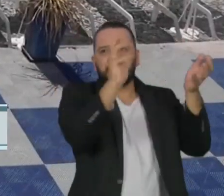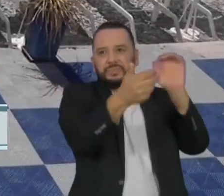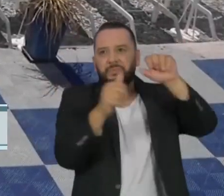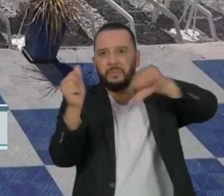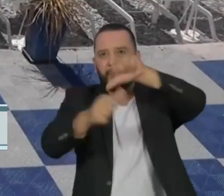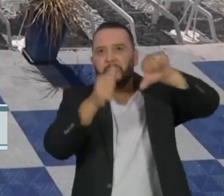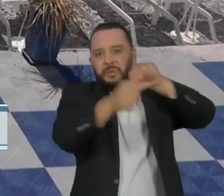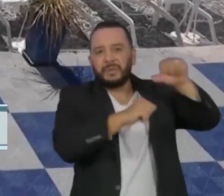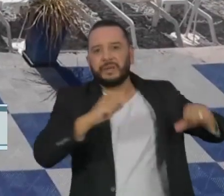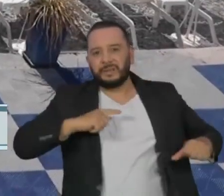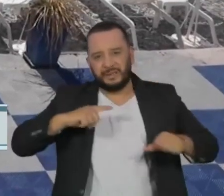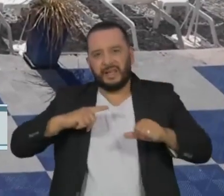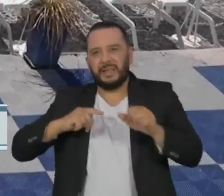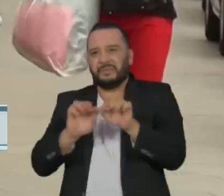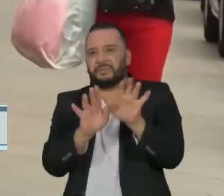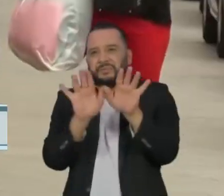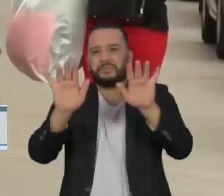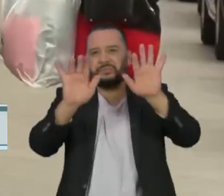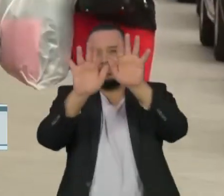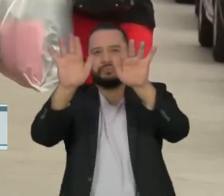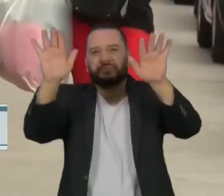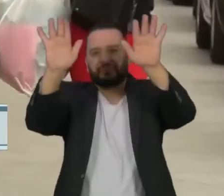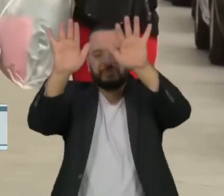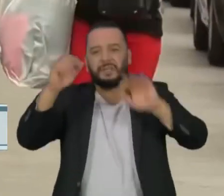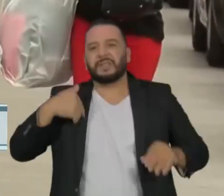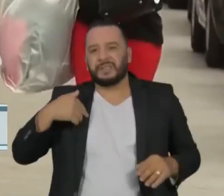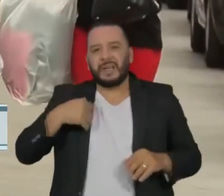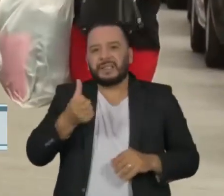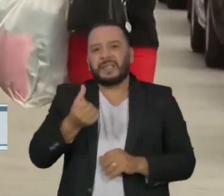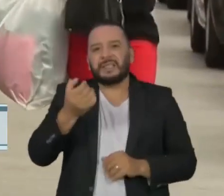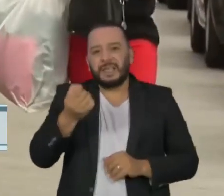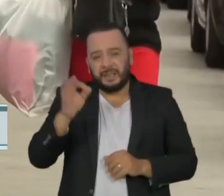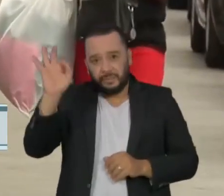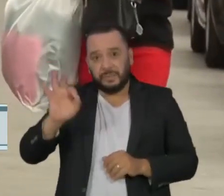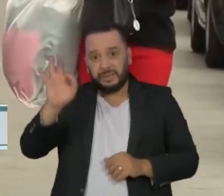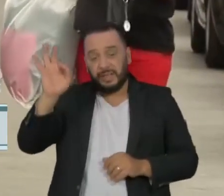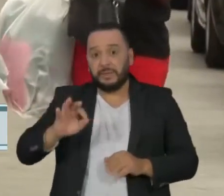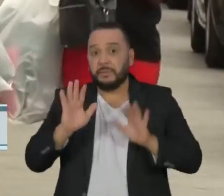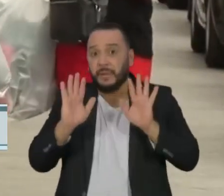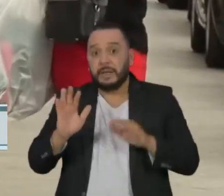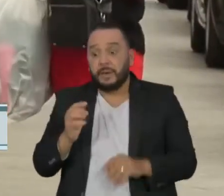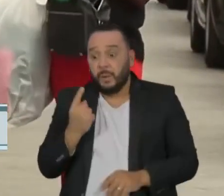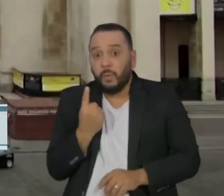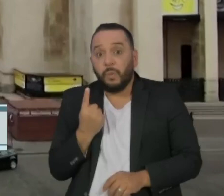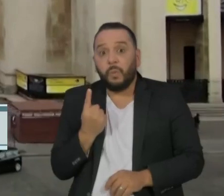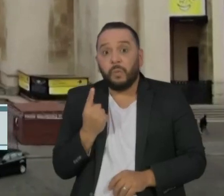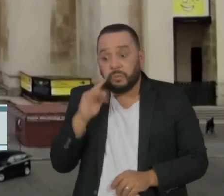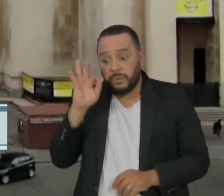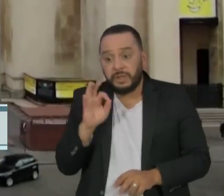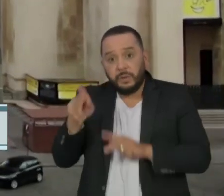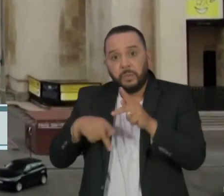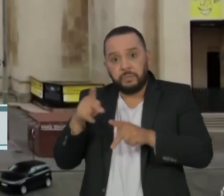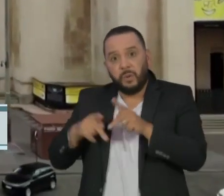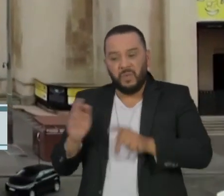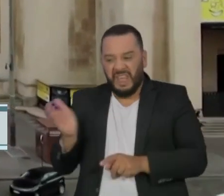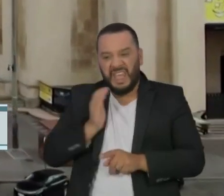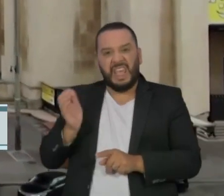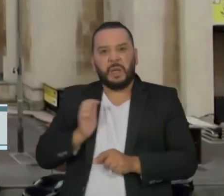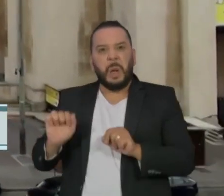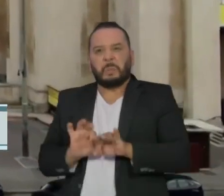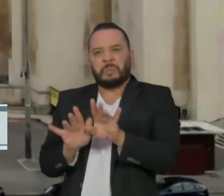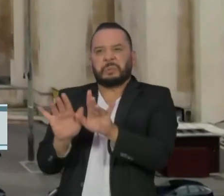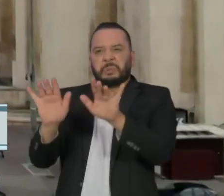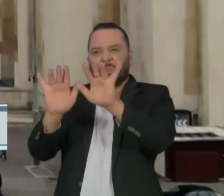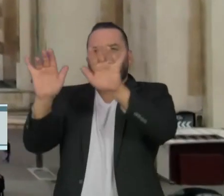de dióxido de carbono aumentaram 60%, mas o 1% da população, que são os mais ricos, emitiram 3 vezes